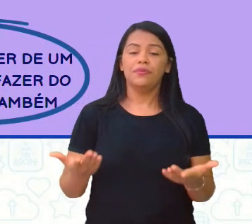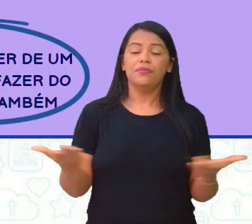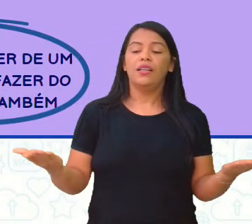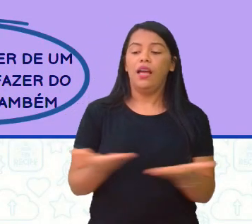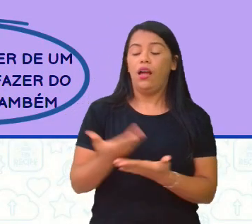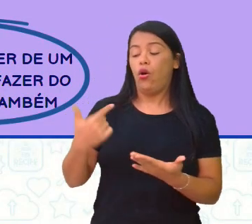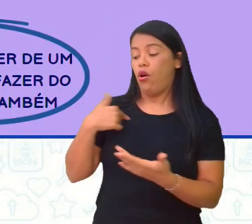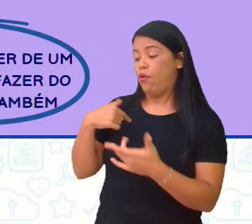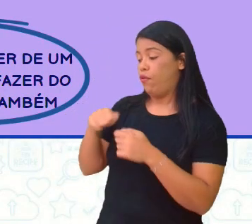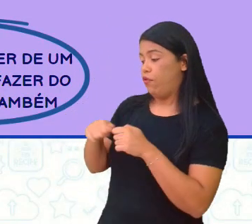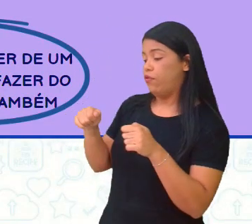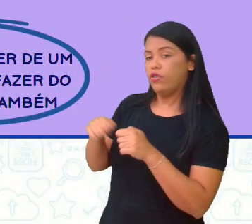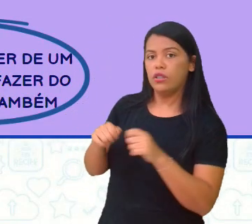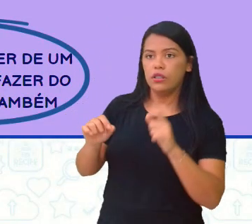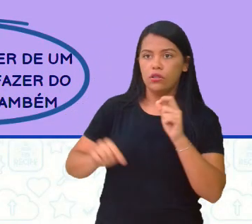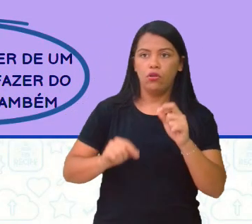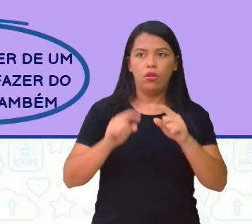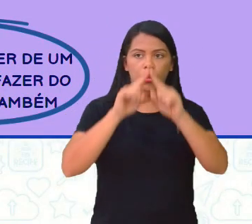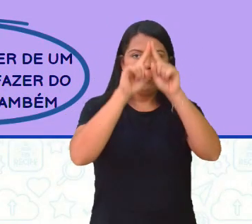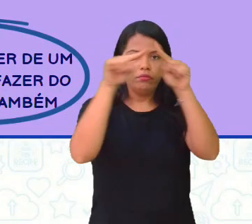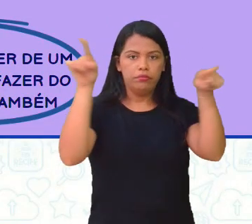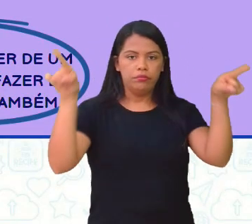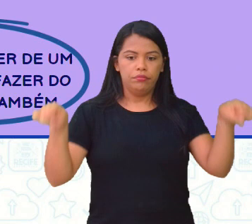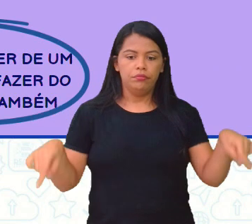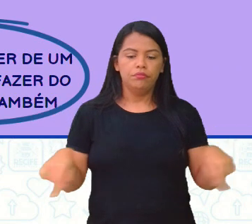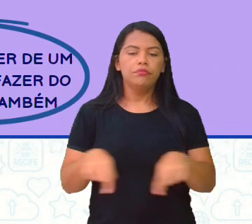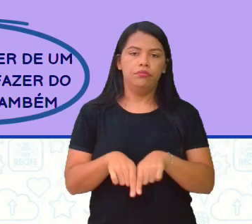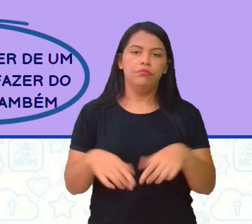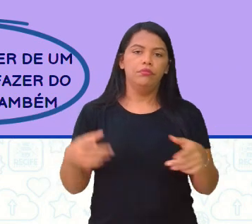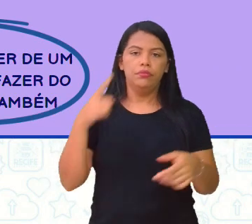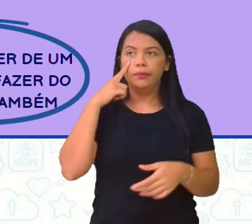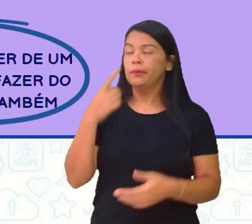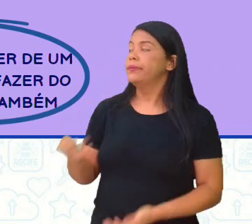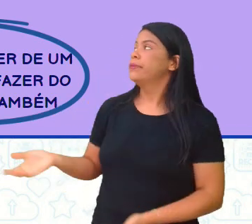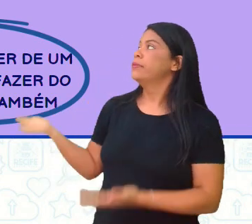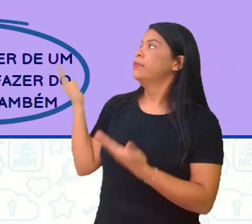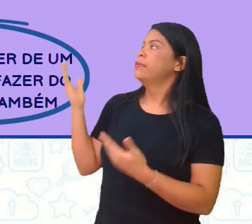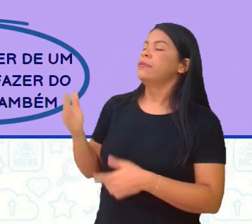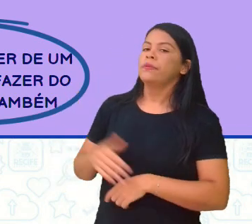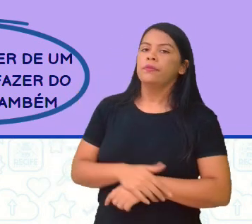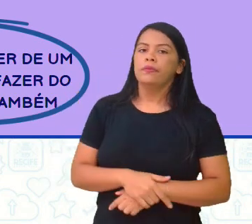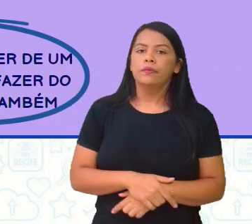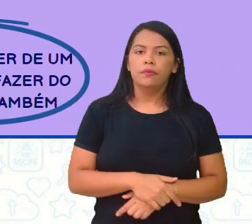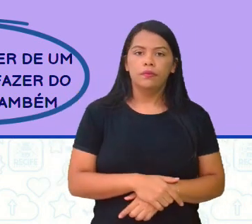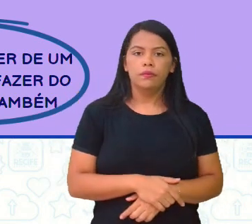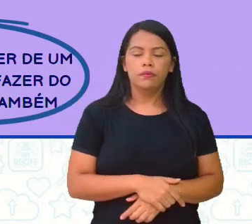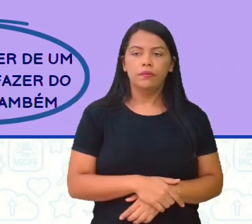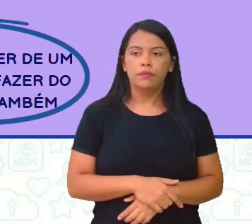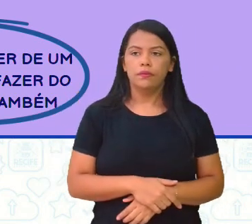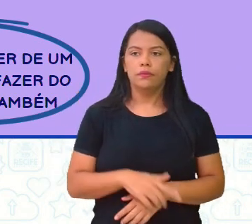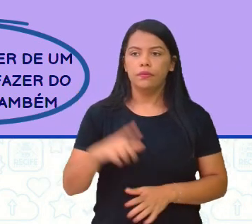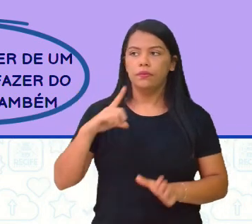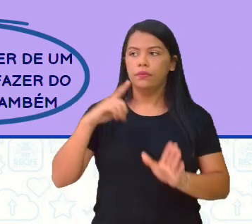fiz um quadro, né, um mapa sobre a equação. Eita, professora, tem escrito aí,